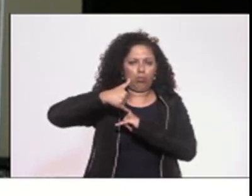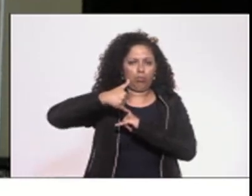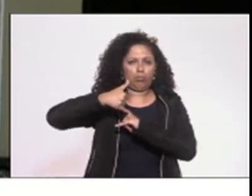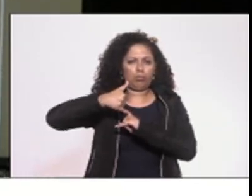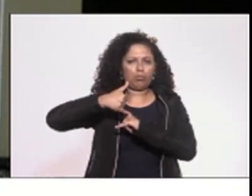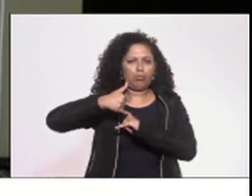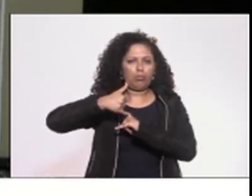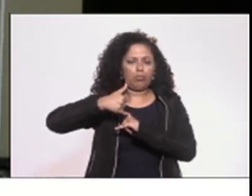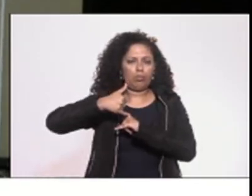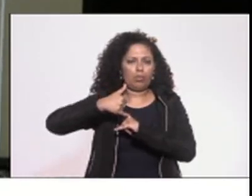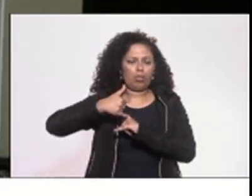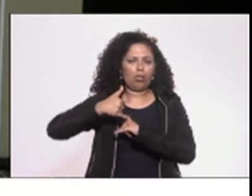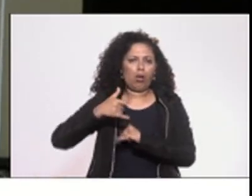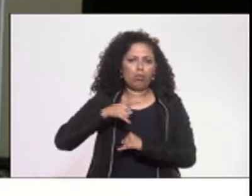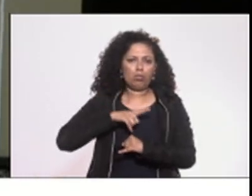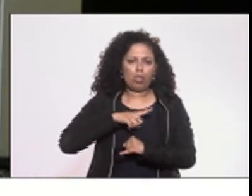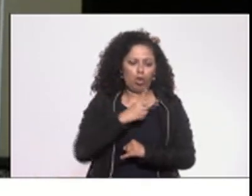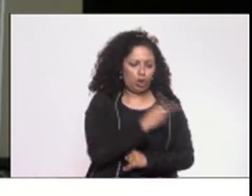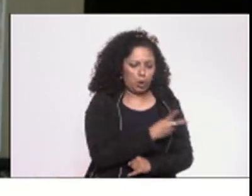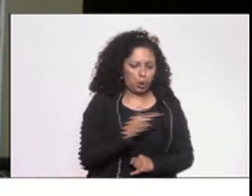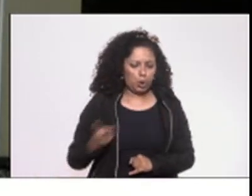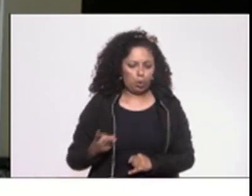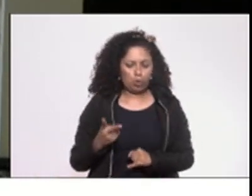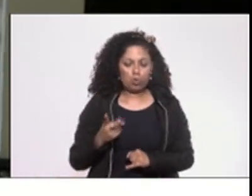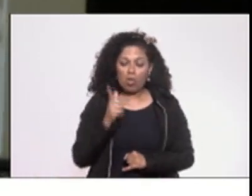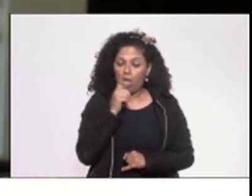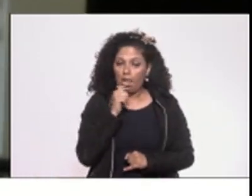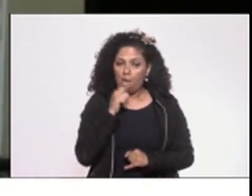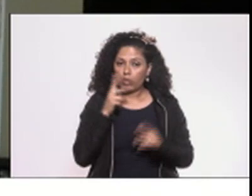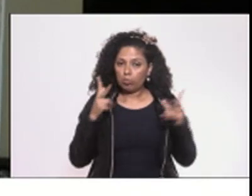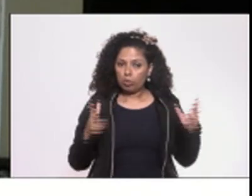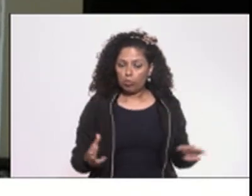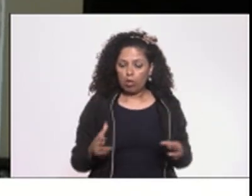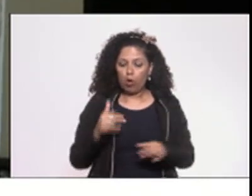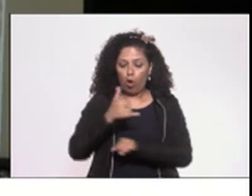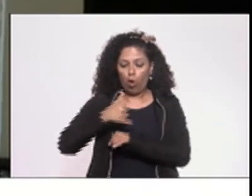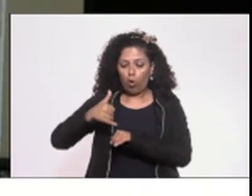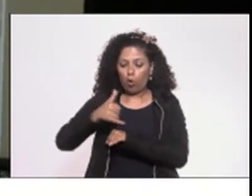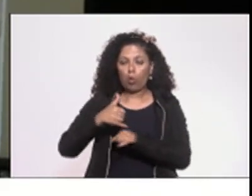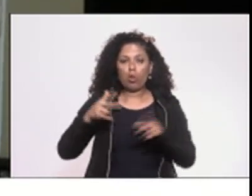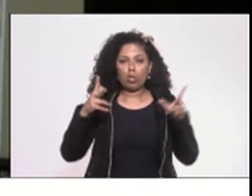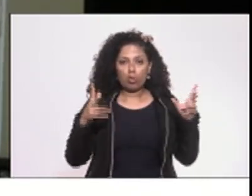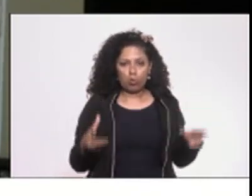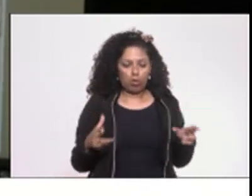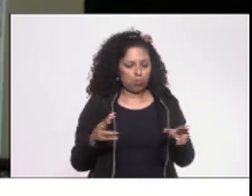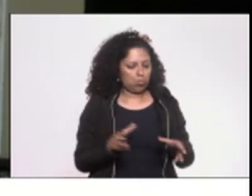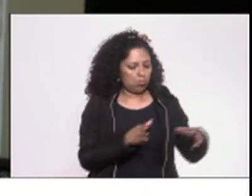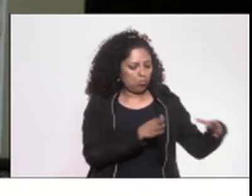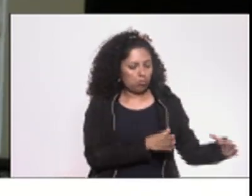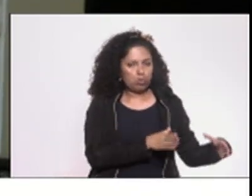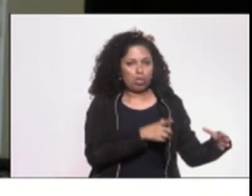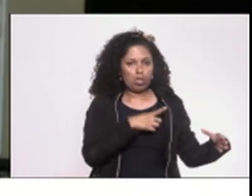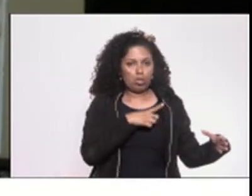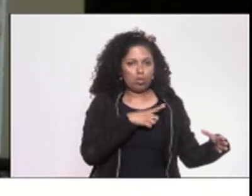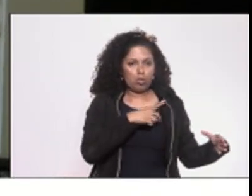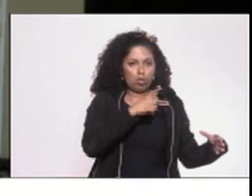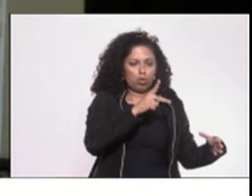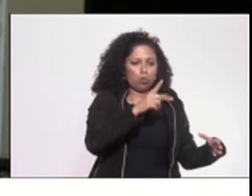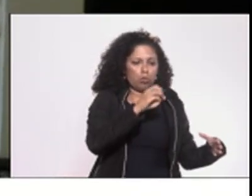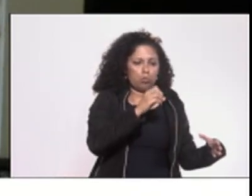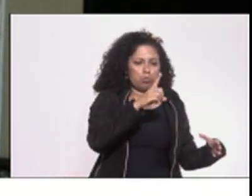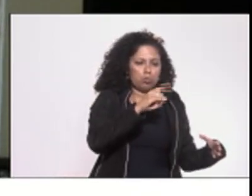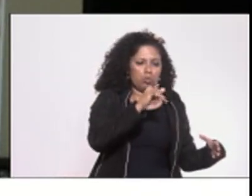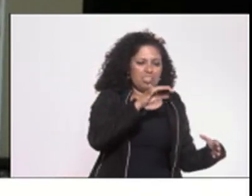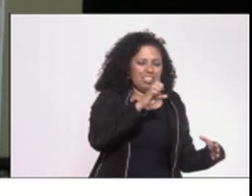gente tem 2 tanques com a mesma quantidade de água, a mesma quantidade de óleo. No tanque da esquerda a gente usa o poliuretano, um produto